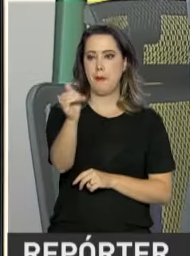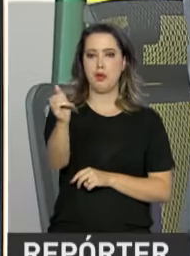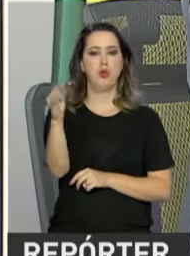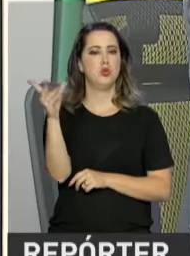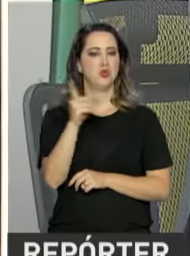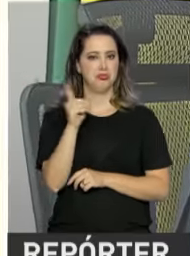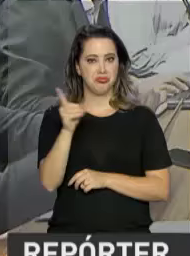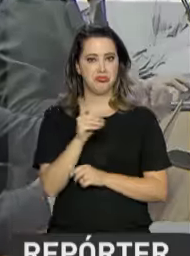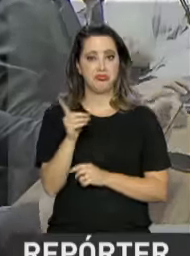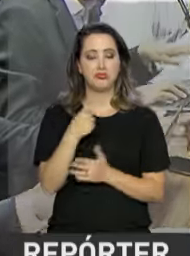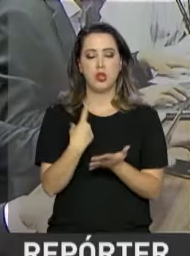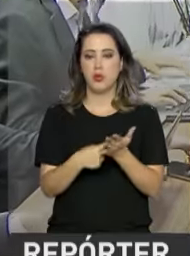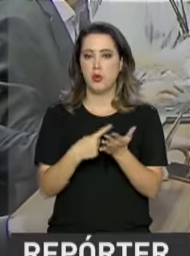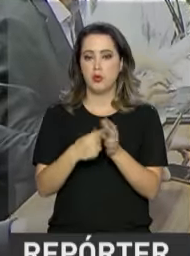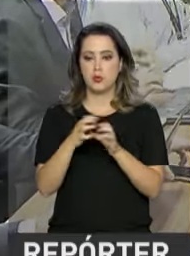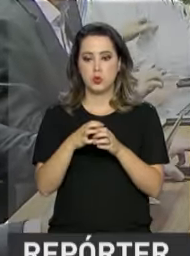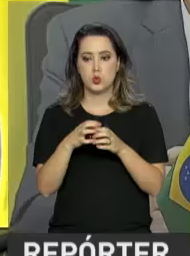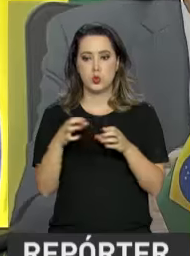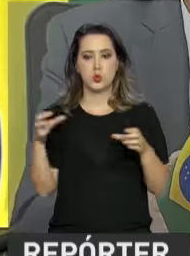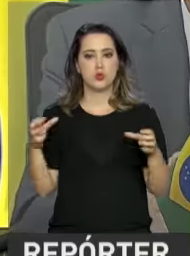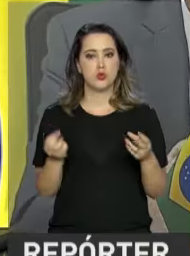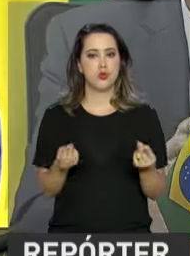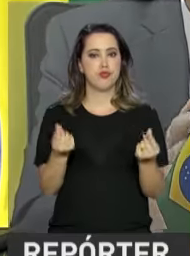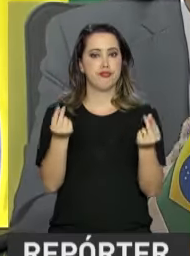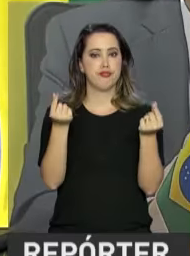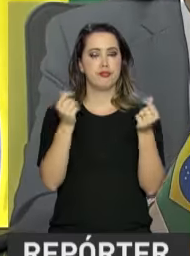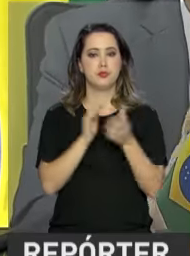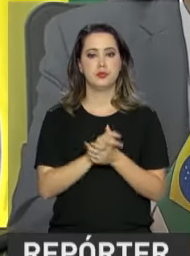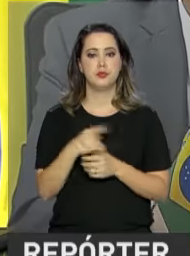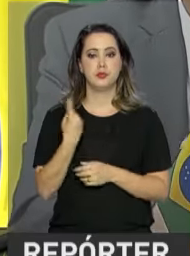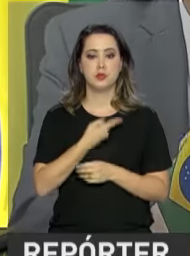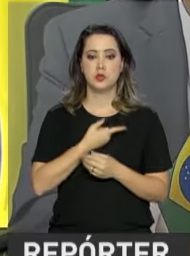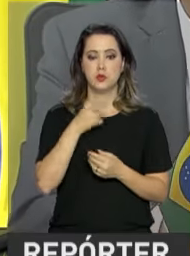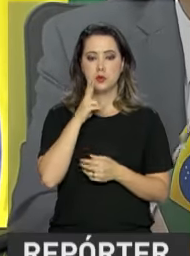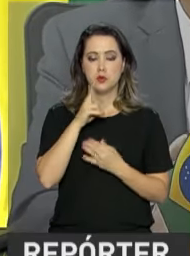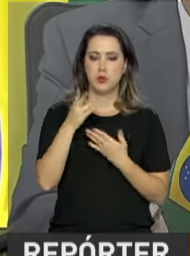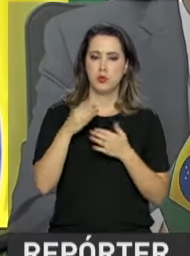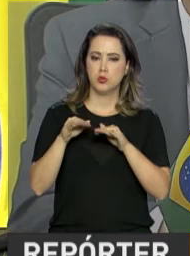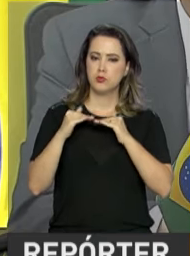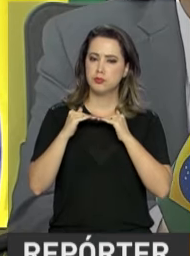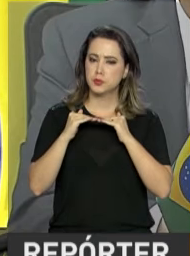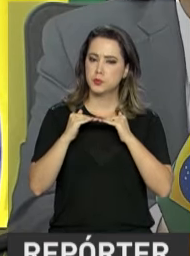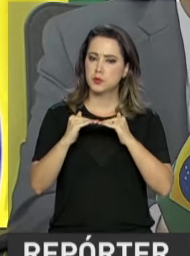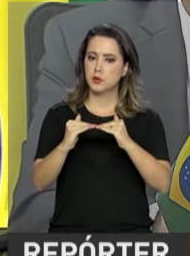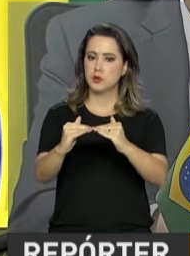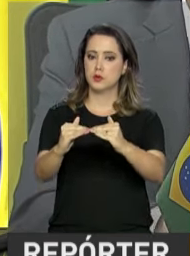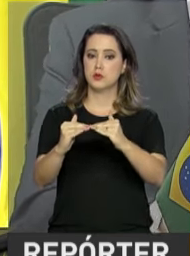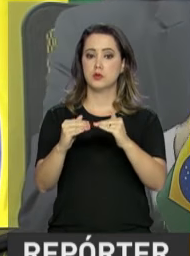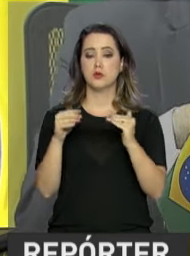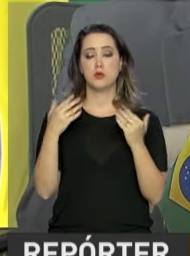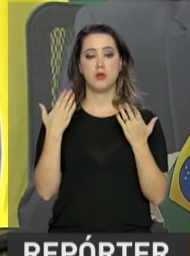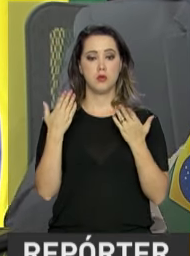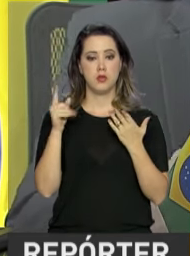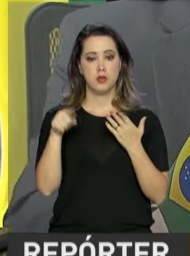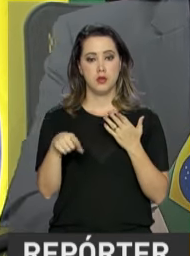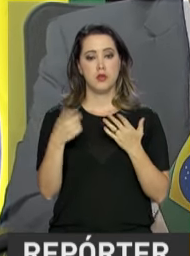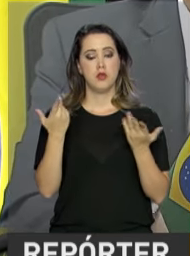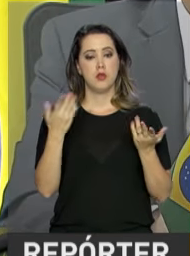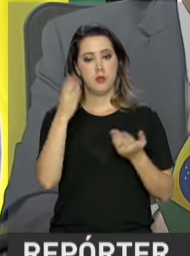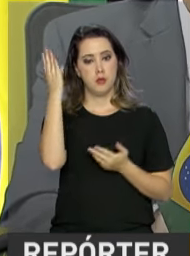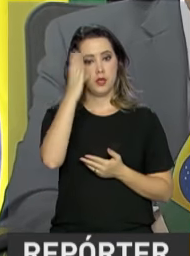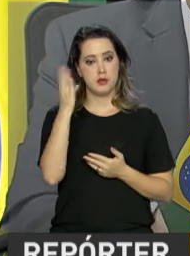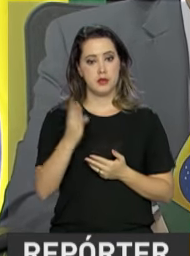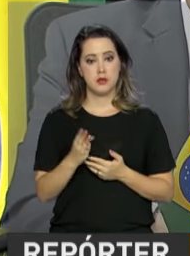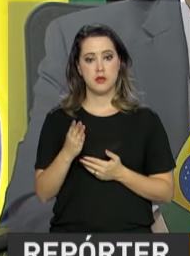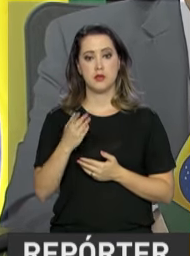ser ainda maior. Nós estamos olhando a estabilidade da relação entre, nesse caso, uma